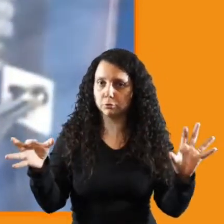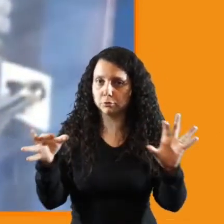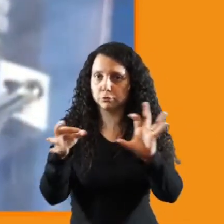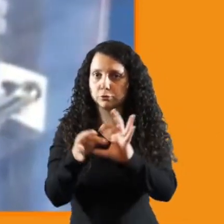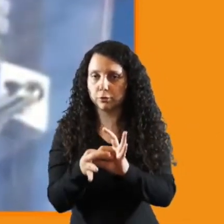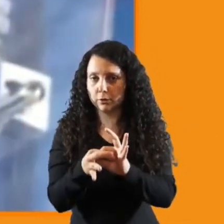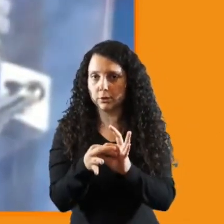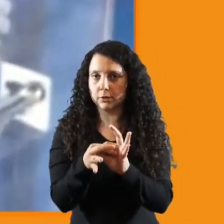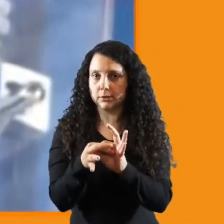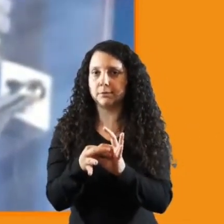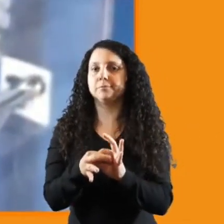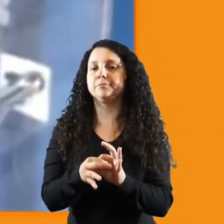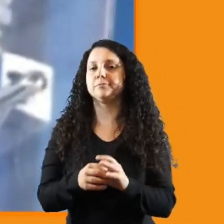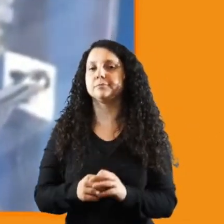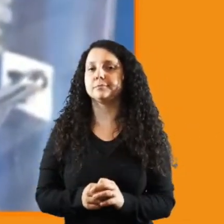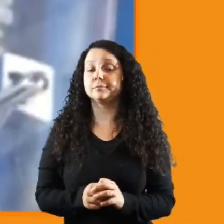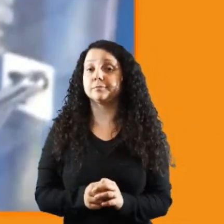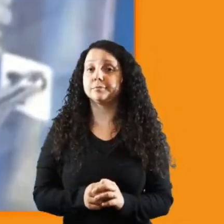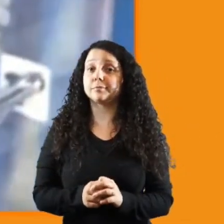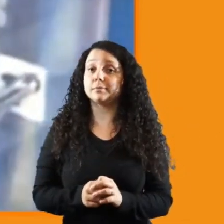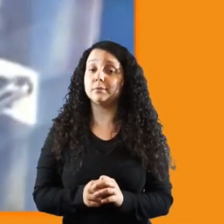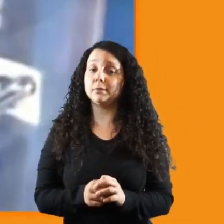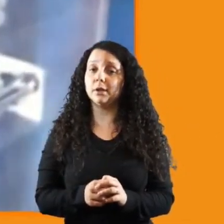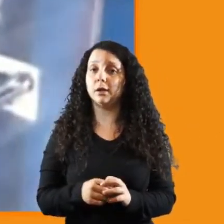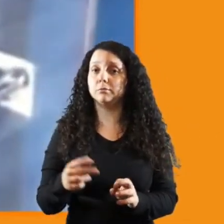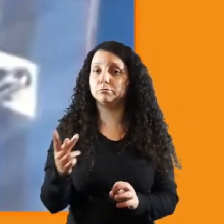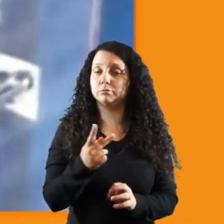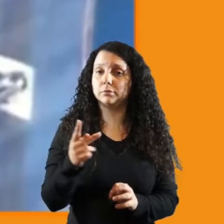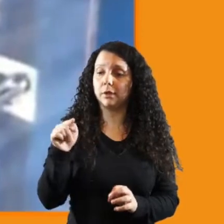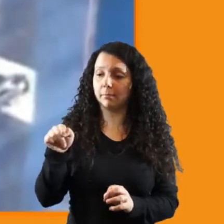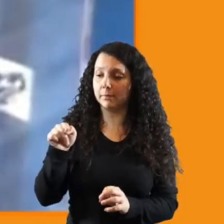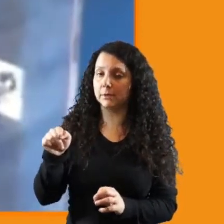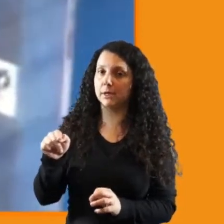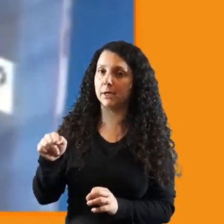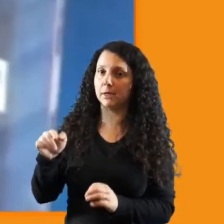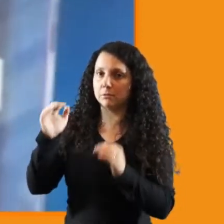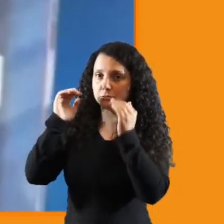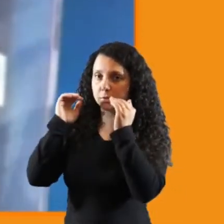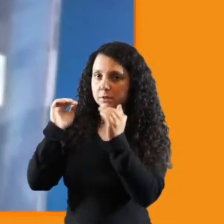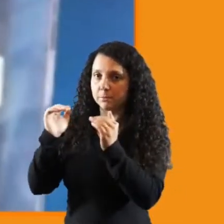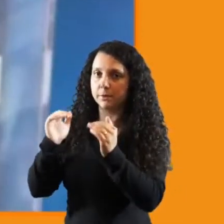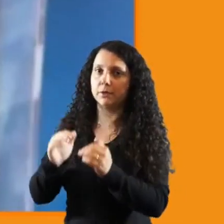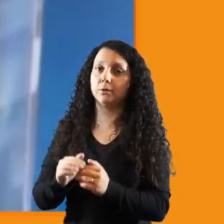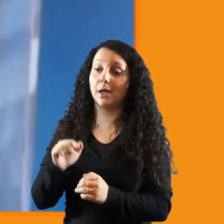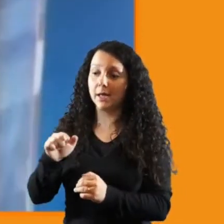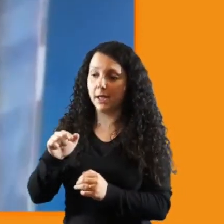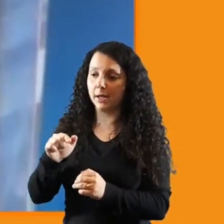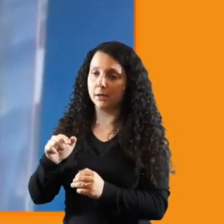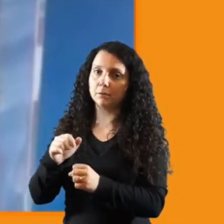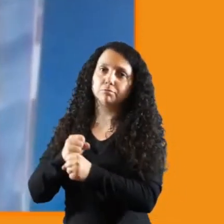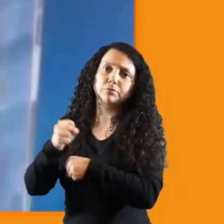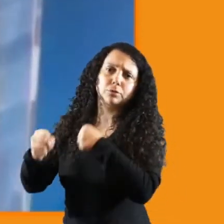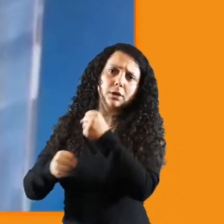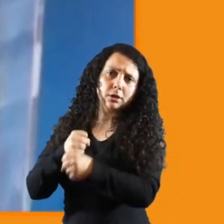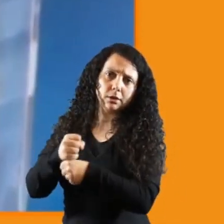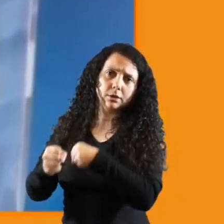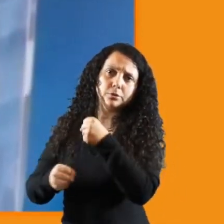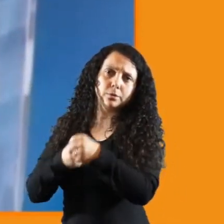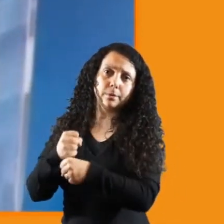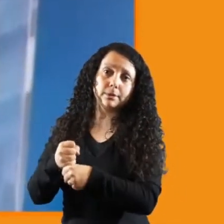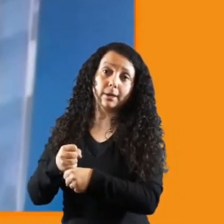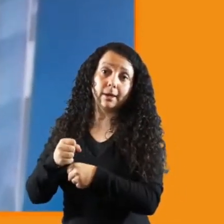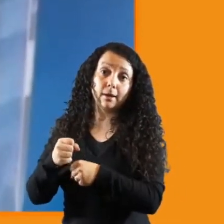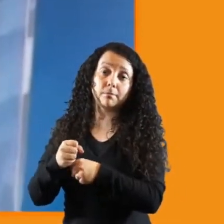carregamento da bateria respeitam o perfil de carga, o que tende a aumentar a sua vida útil e maximizar a sua utilização. Controladores